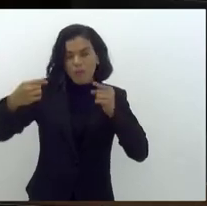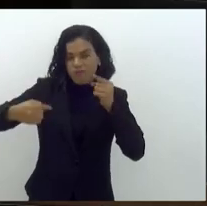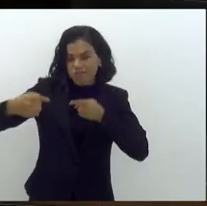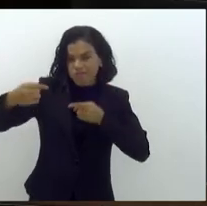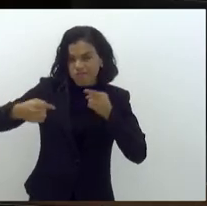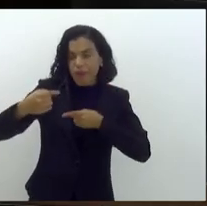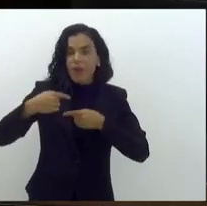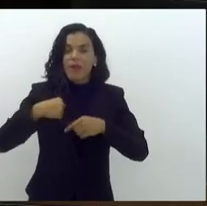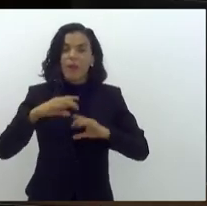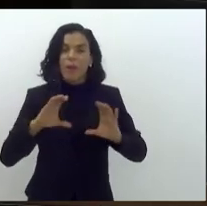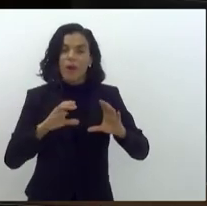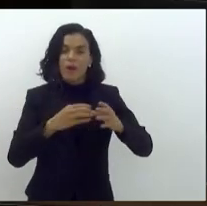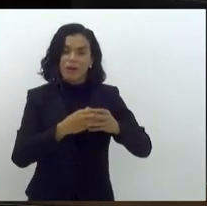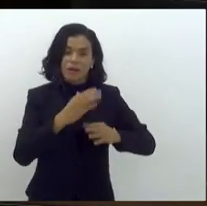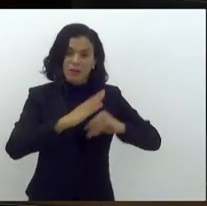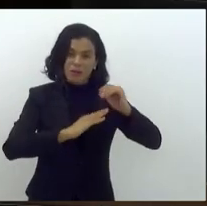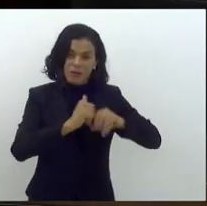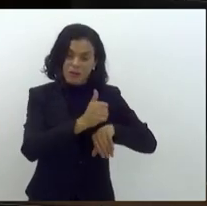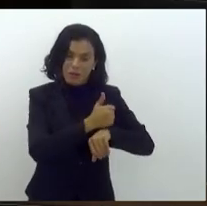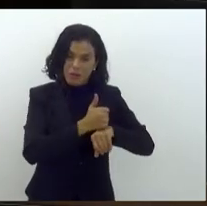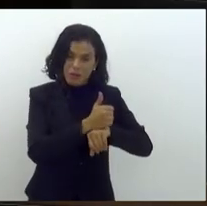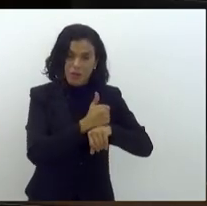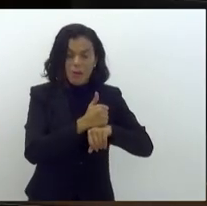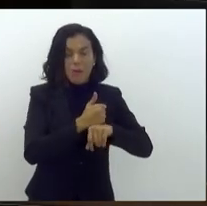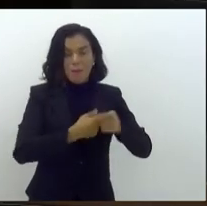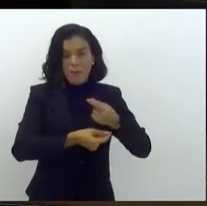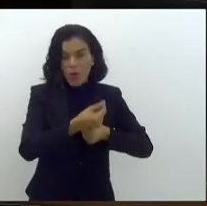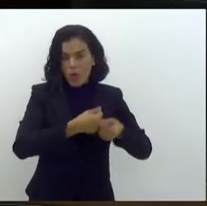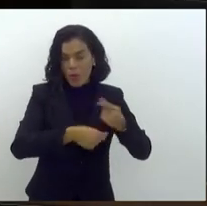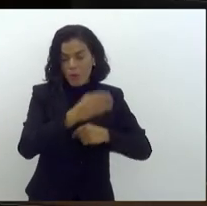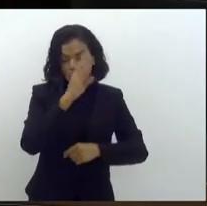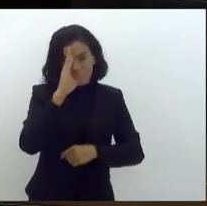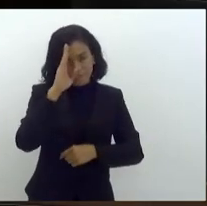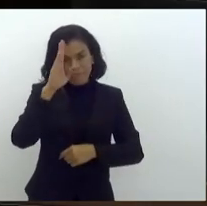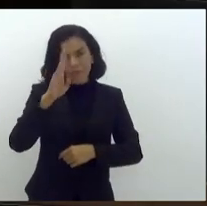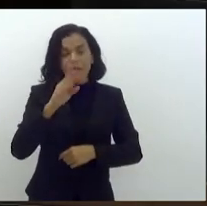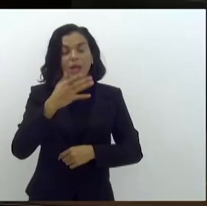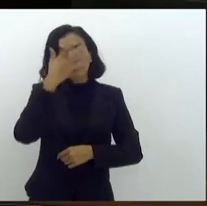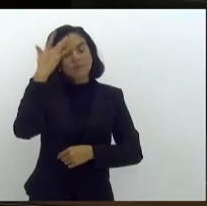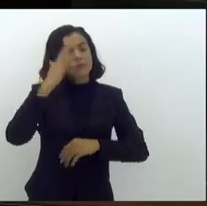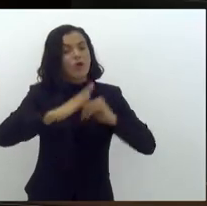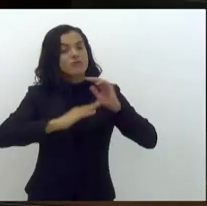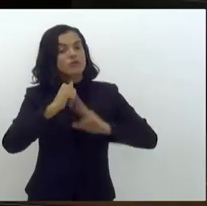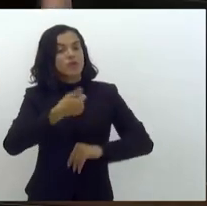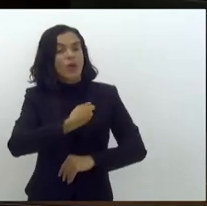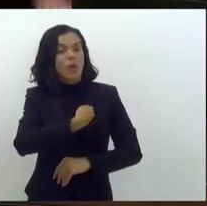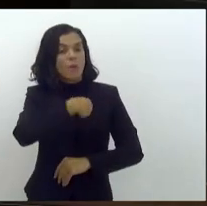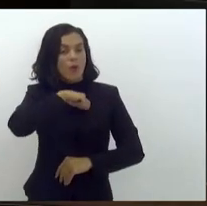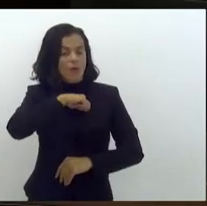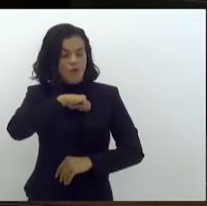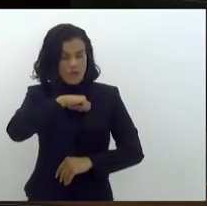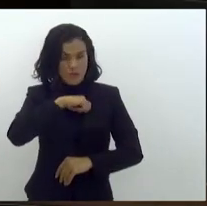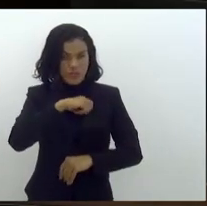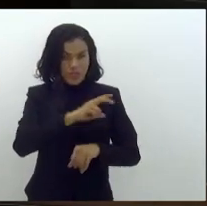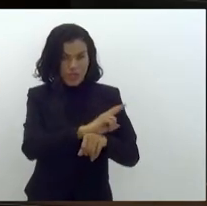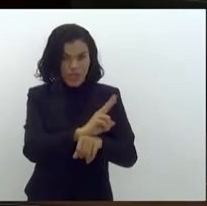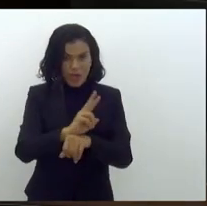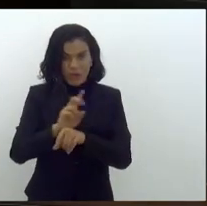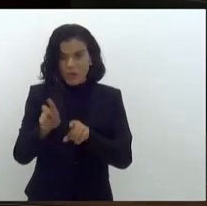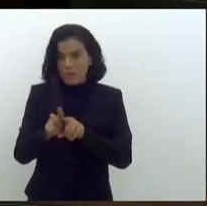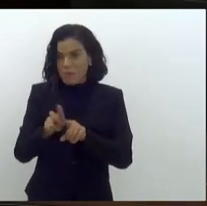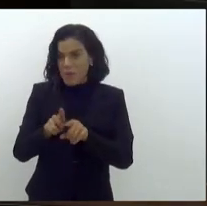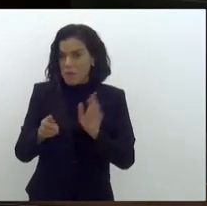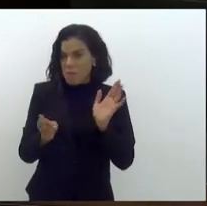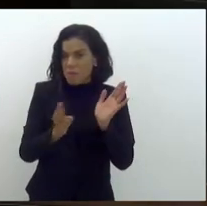fundamental de um estado economicamente tão importante como rio que são os auditores fiscais e mesmo os membros dessa mesa